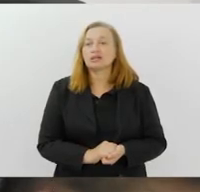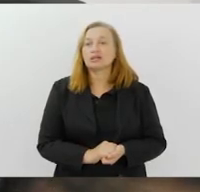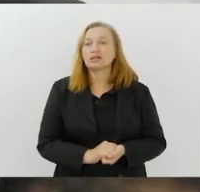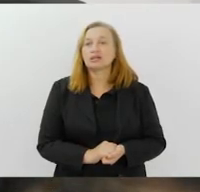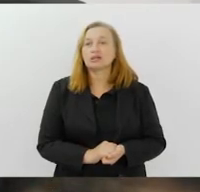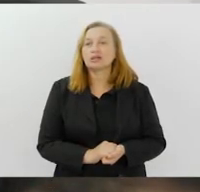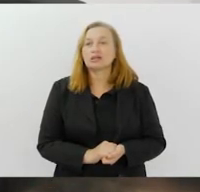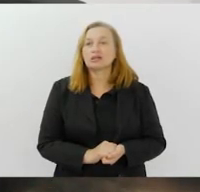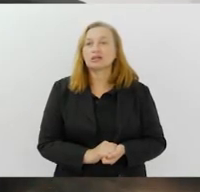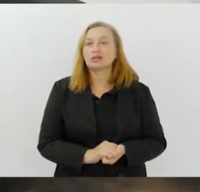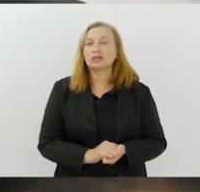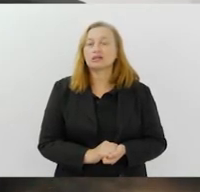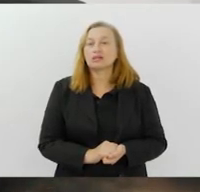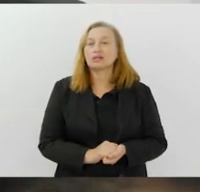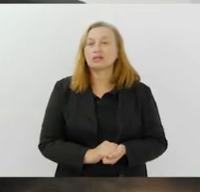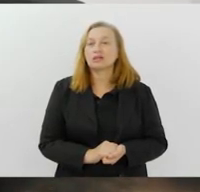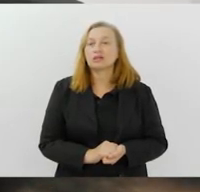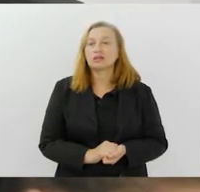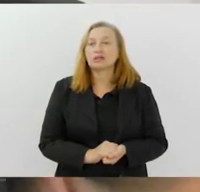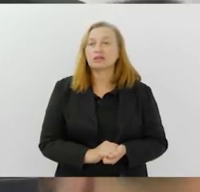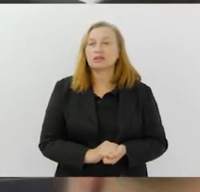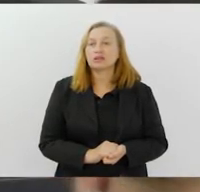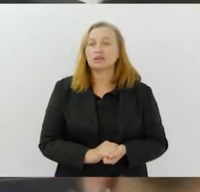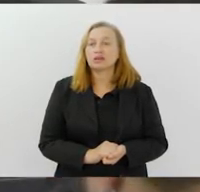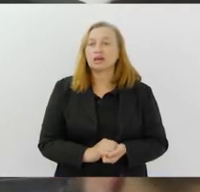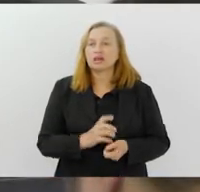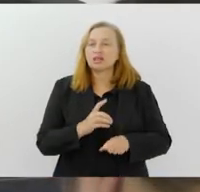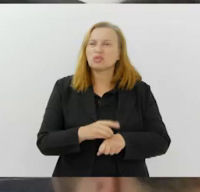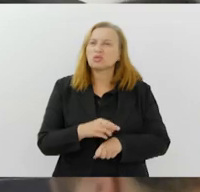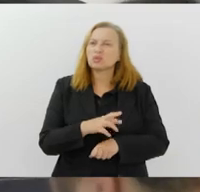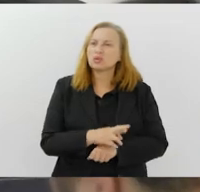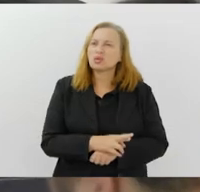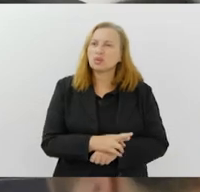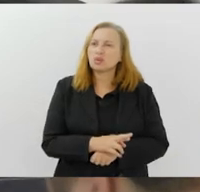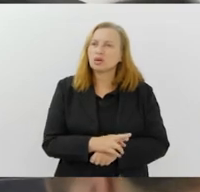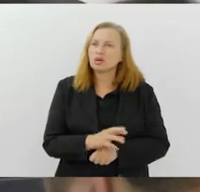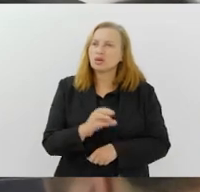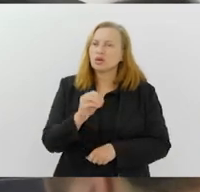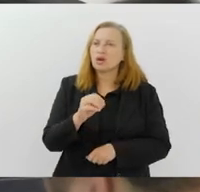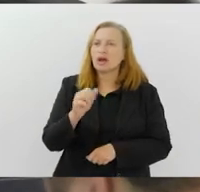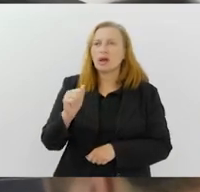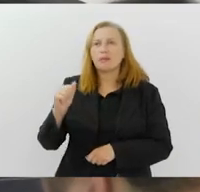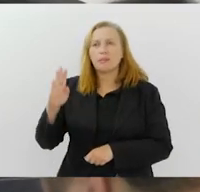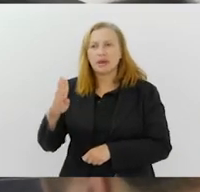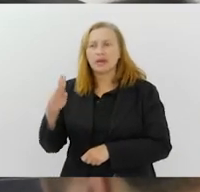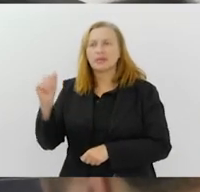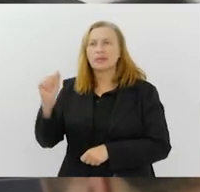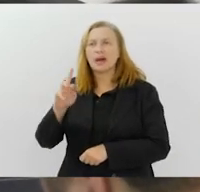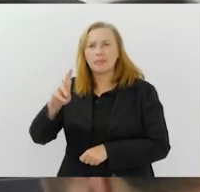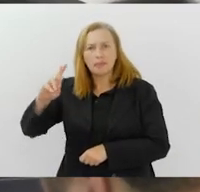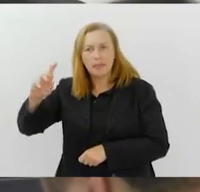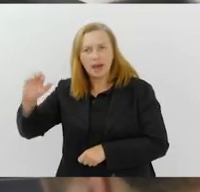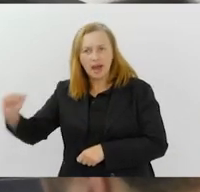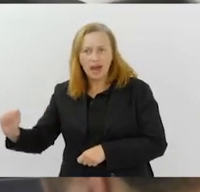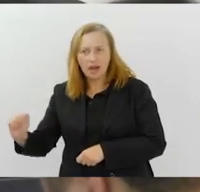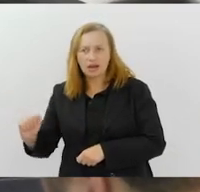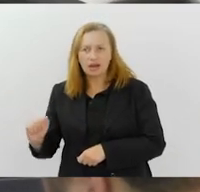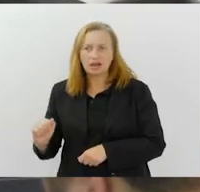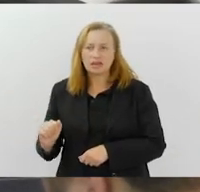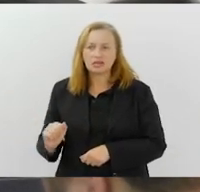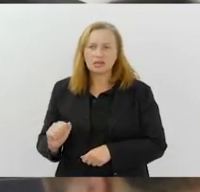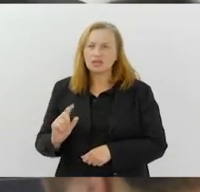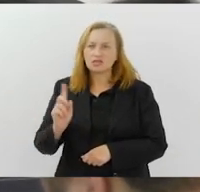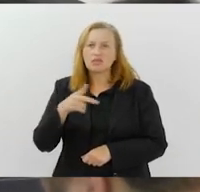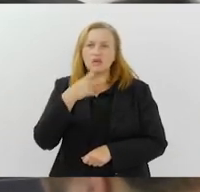conferência a doutora que é da OAB da Barra que foi não sou advogada não no